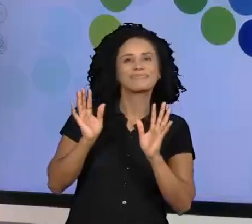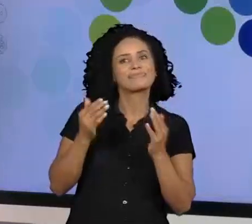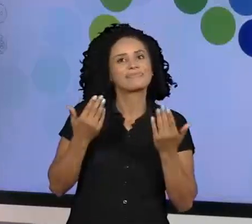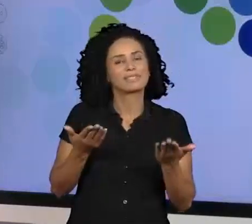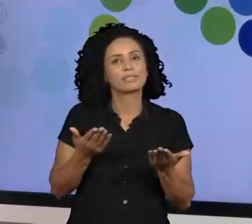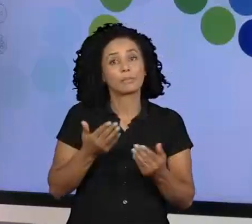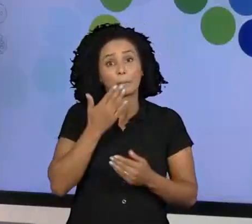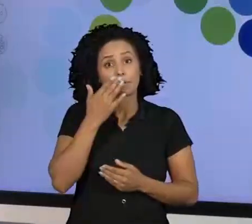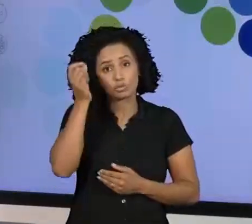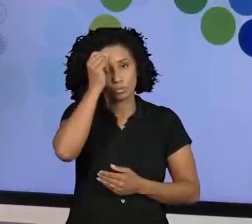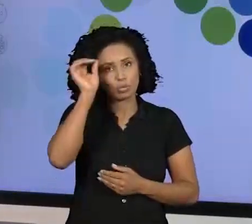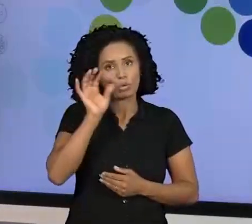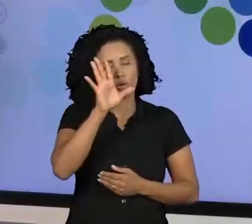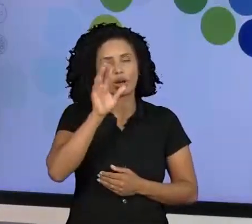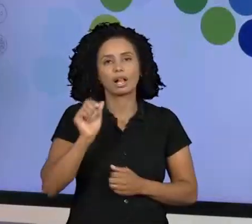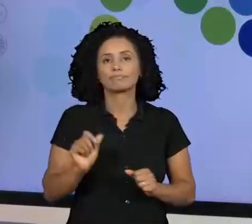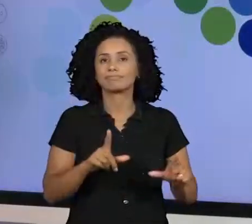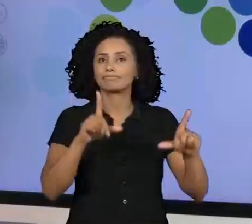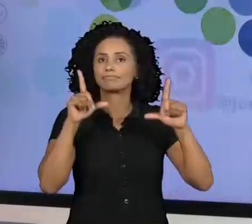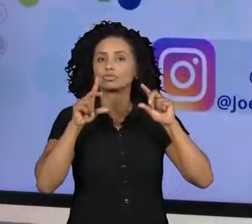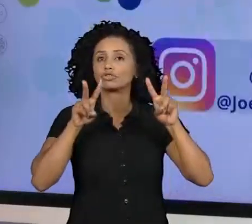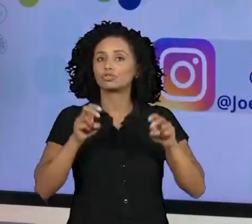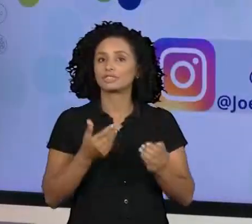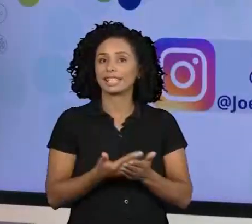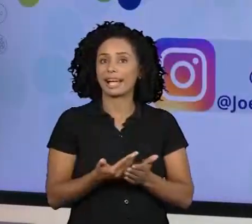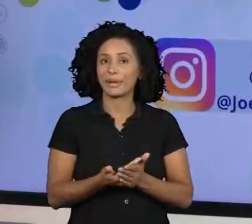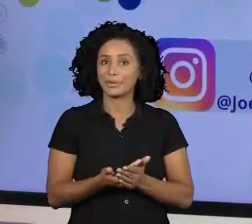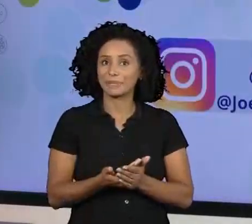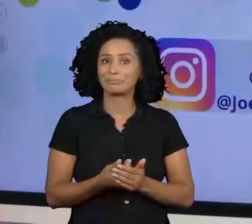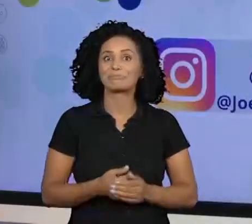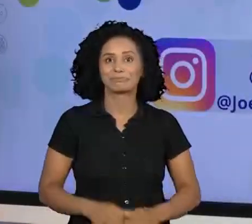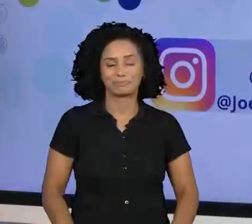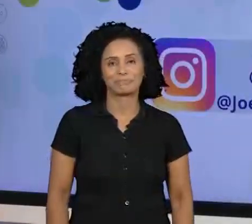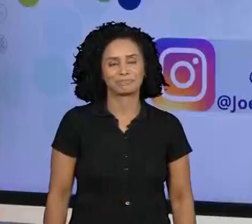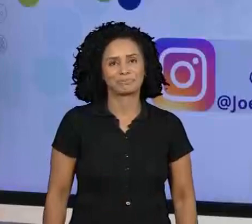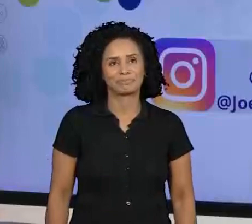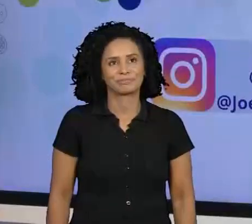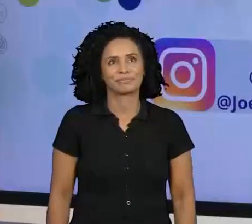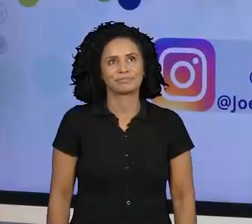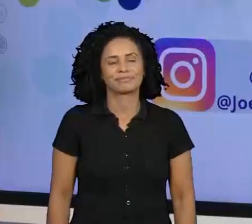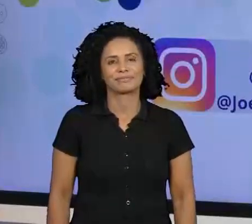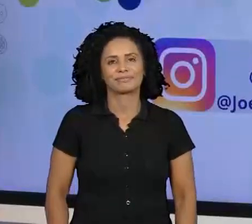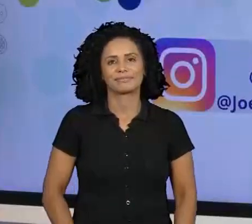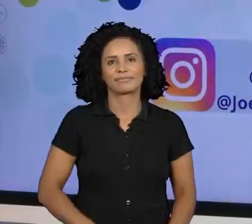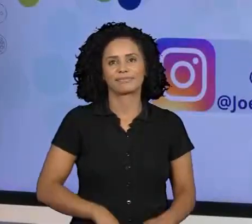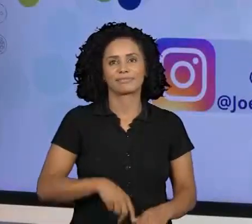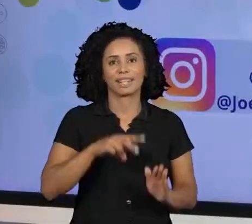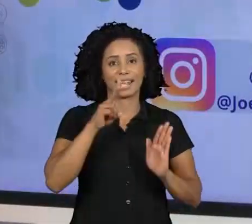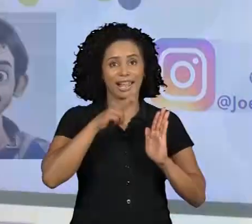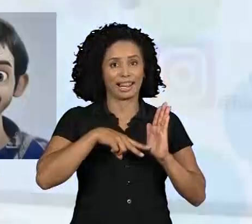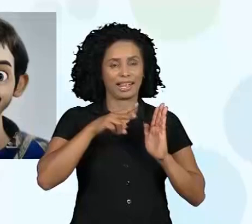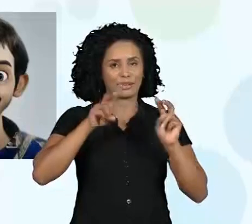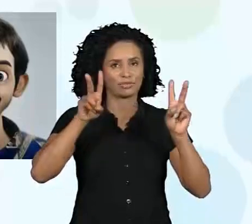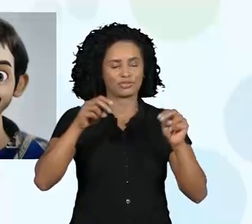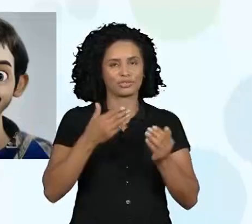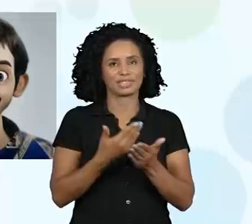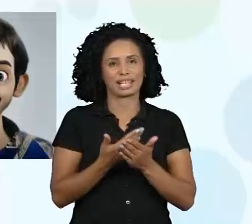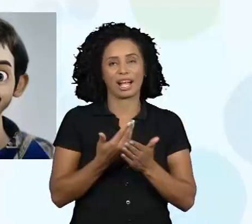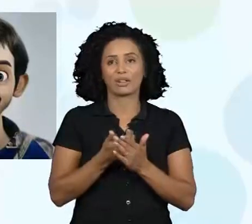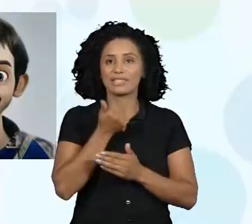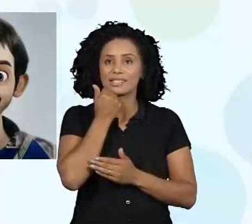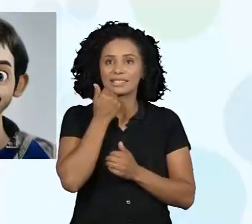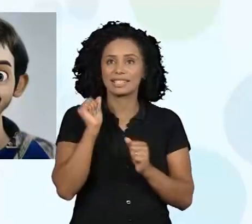pedir ao oráculo para colocar na tela o título da nossa aula. Vamos à leitura do título desta aula de ciências